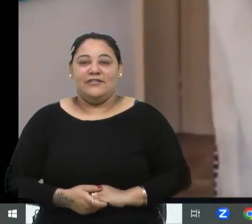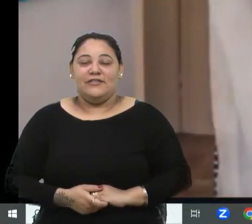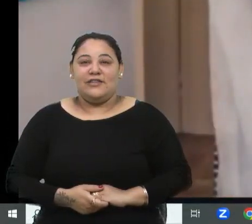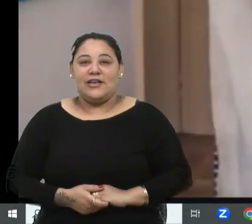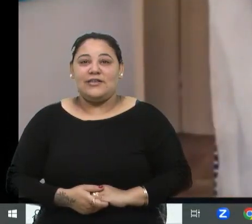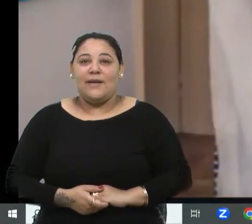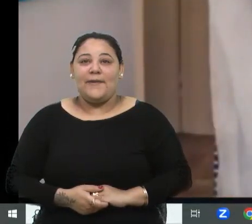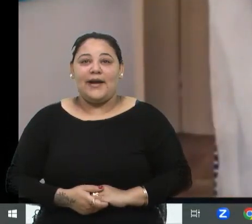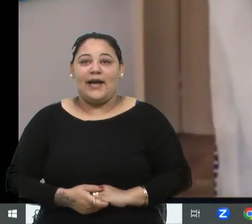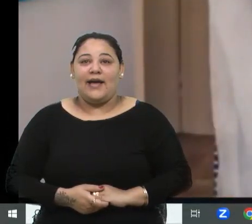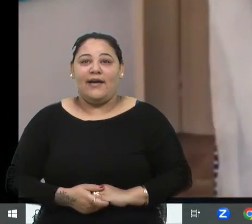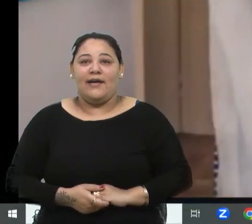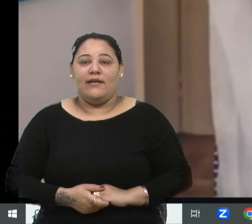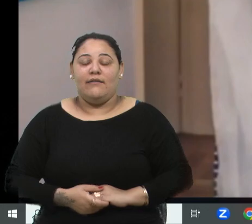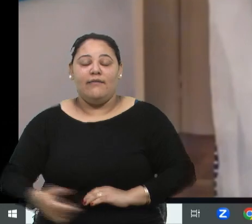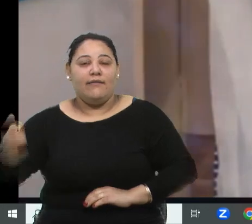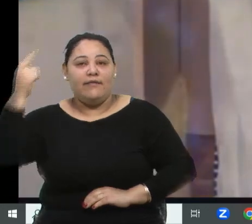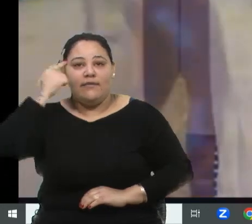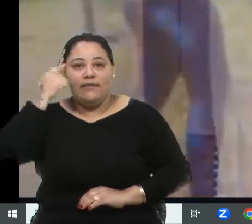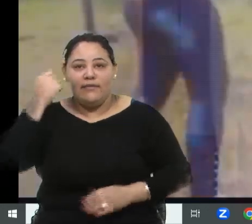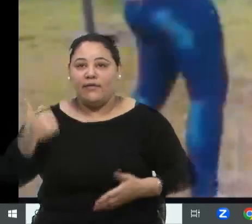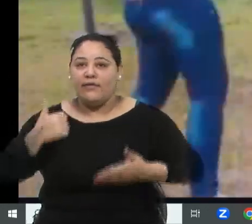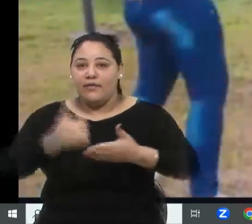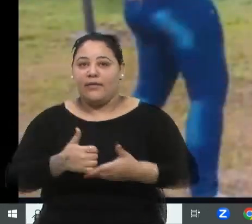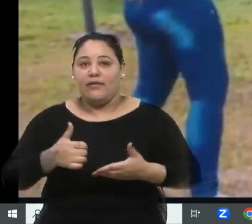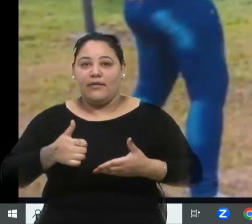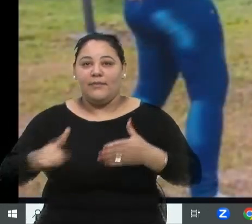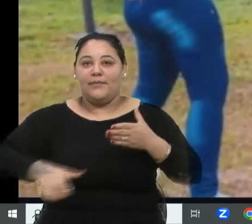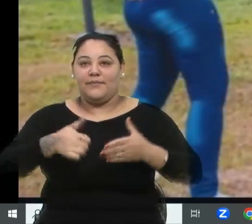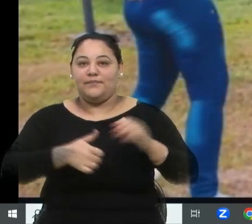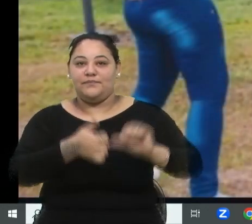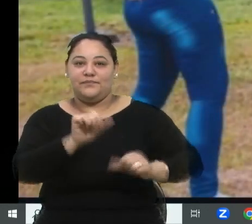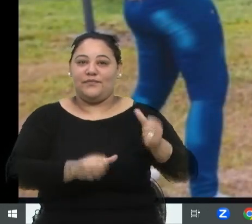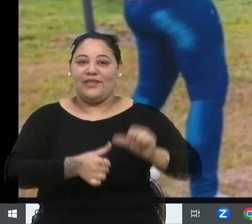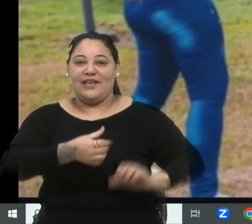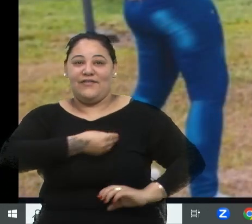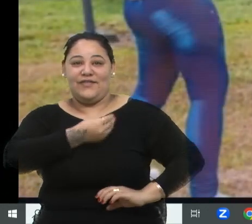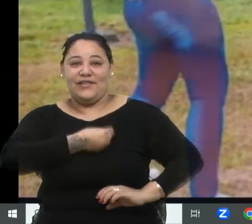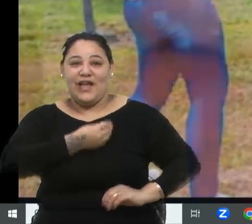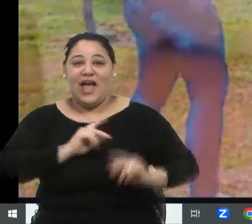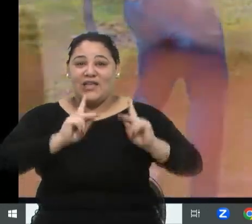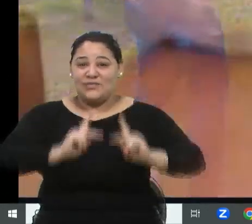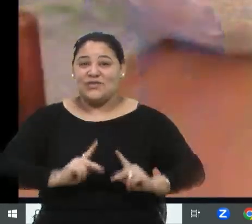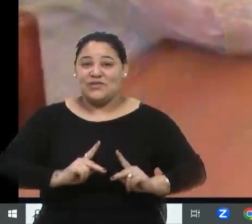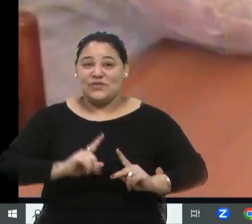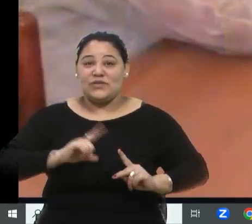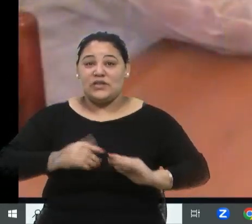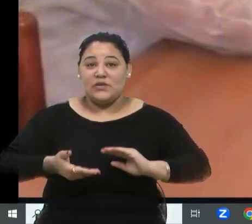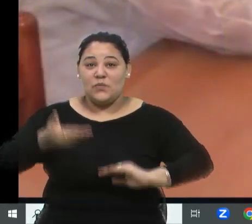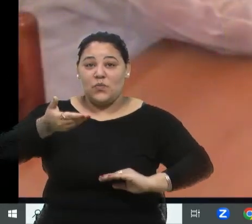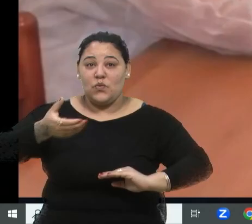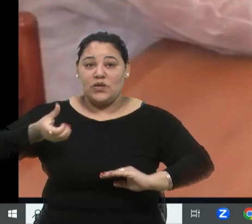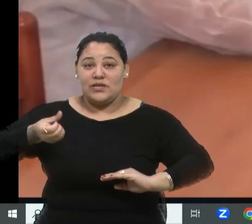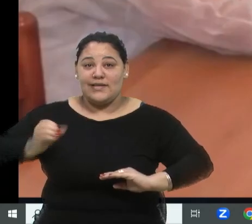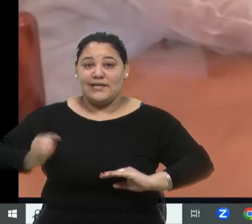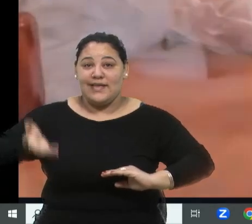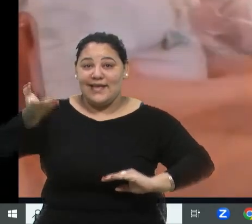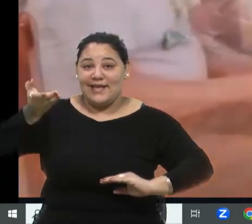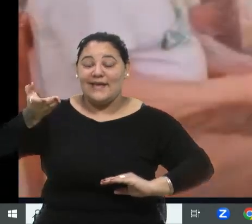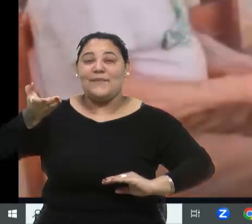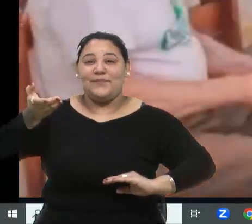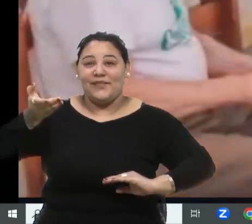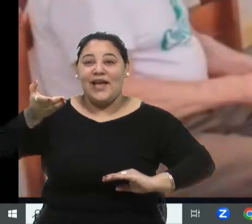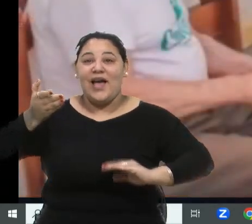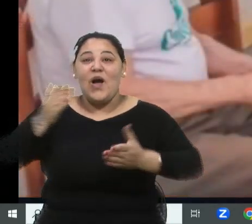Pensando em contribuir para uma melhor qualidade de vida às pessoas a partir de 60 anos, nasce o Centro